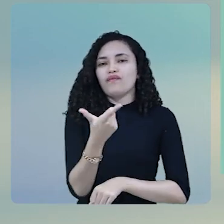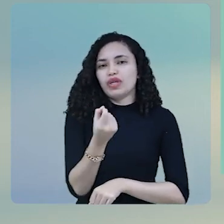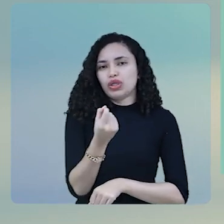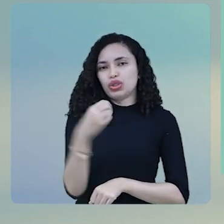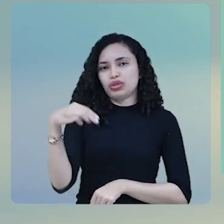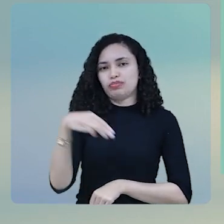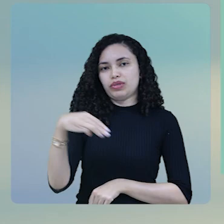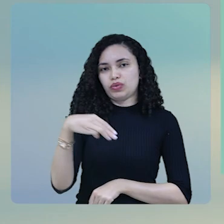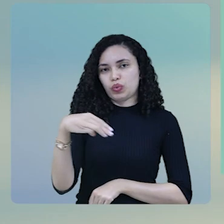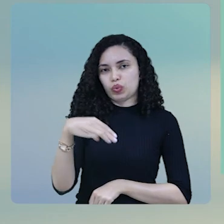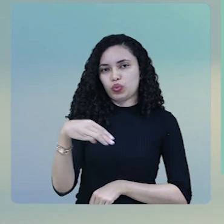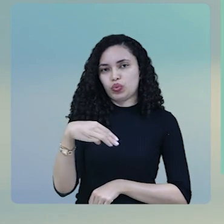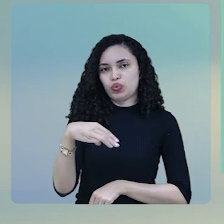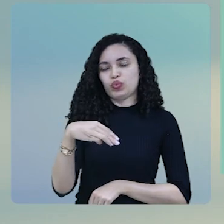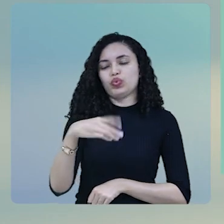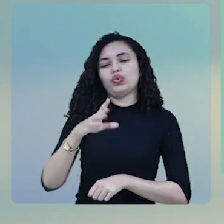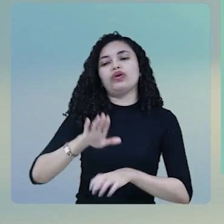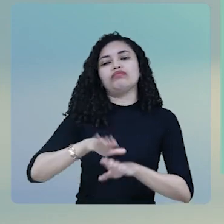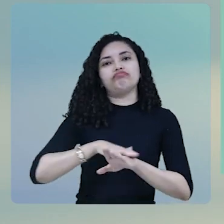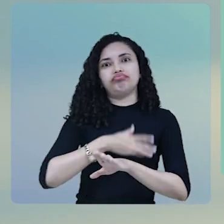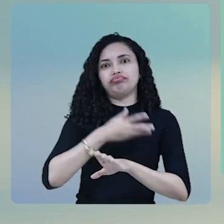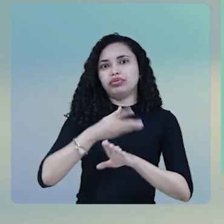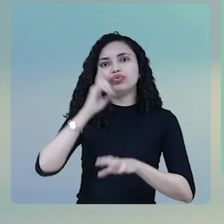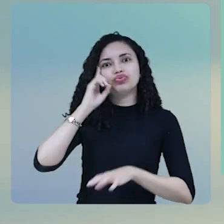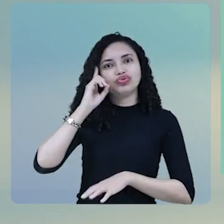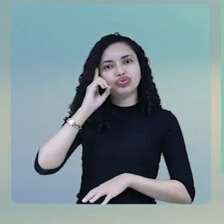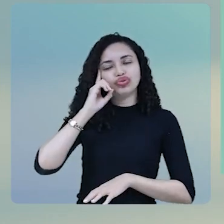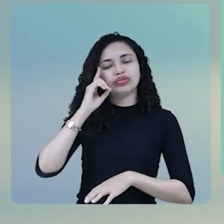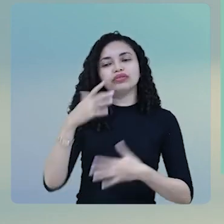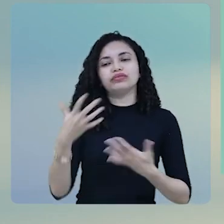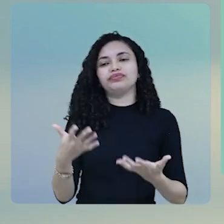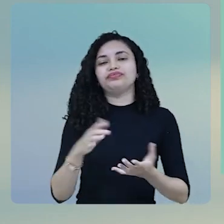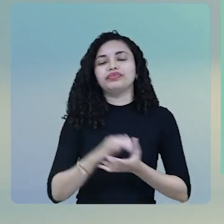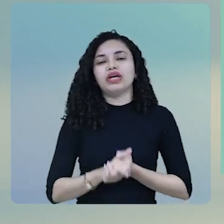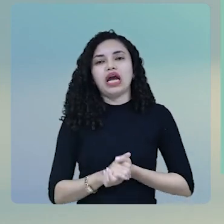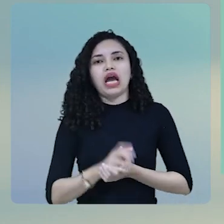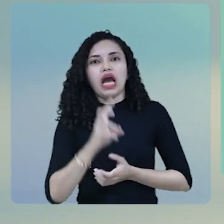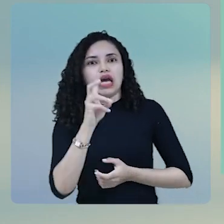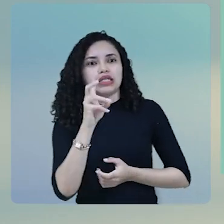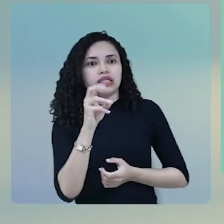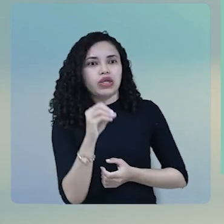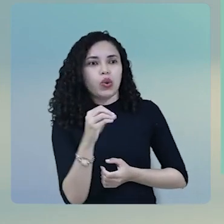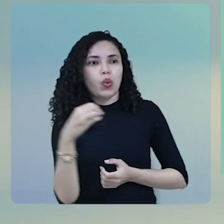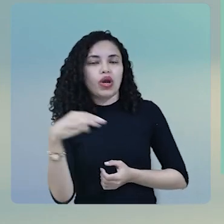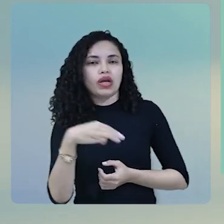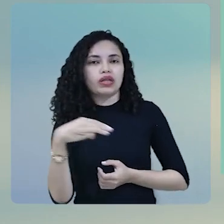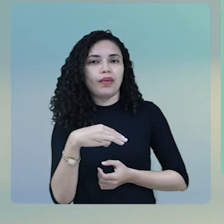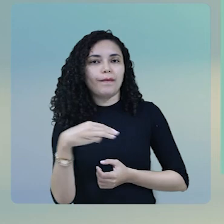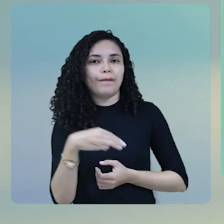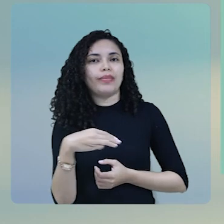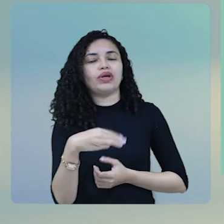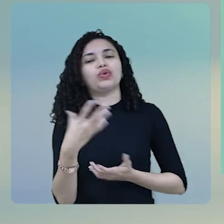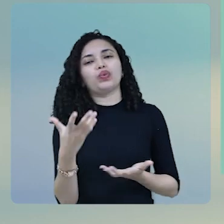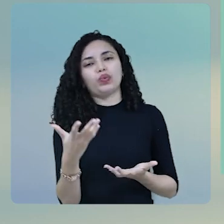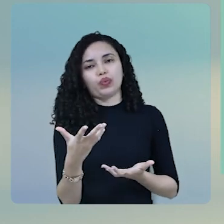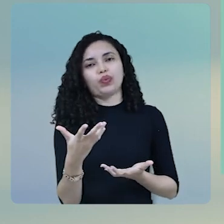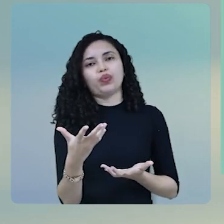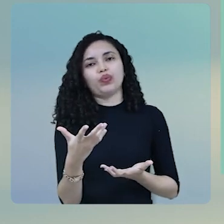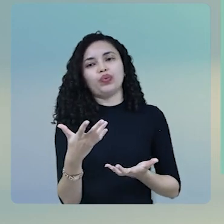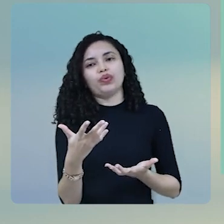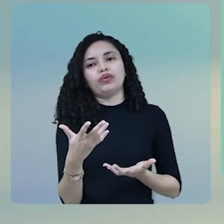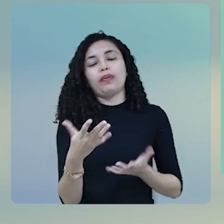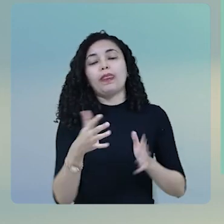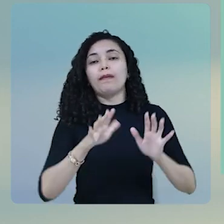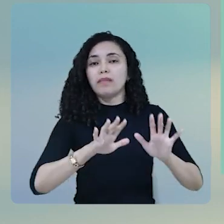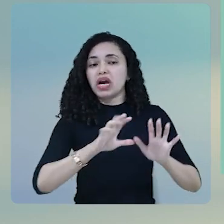numa intensidade moderada, numa intensidade vigorosa. É válido? Sim. Nós estamos falando de